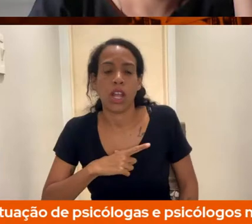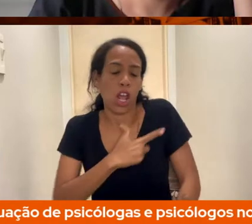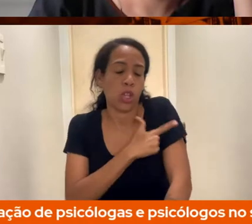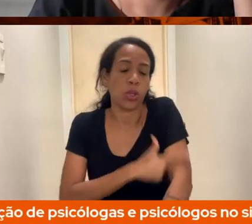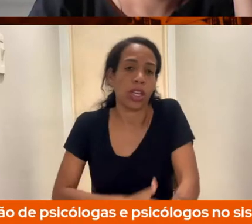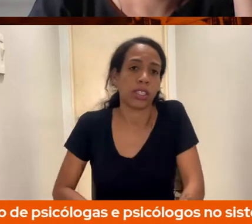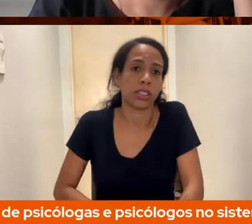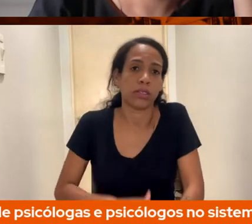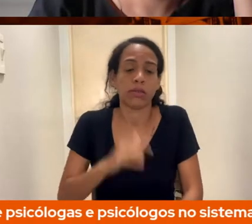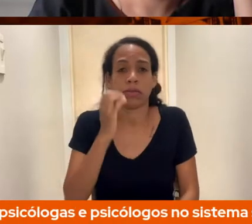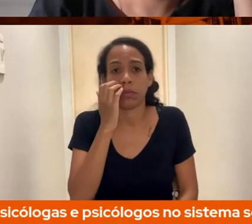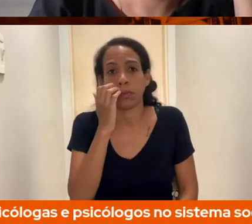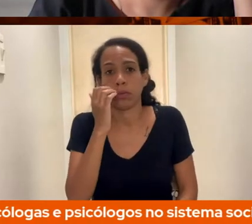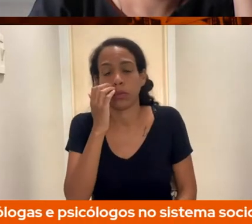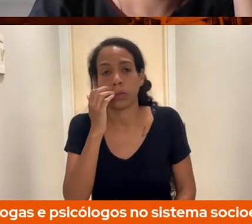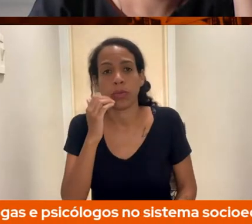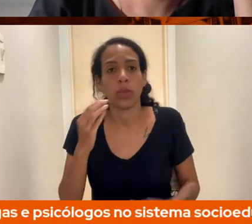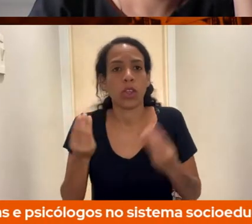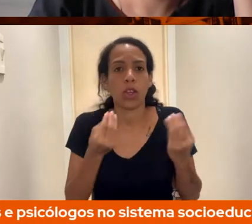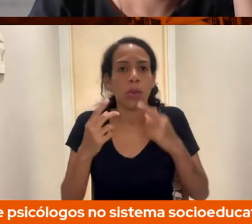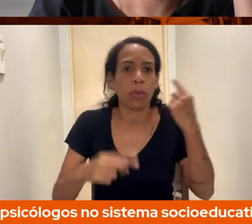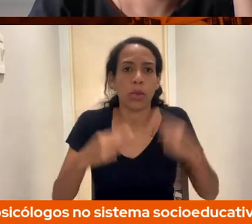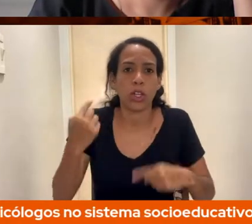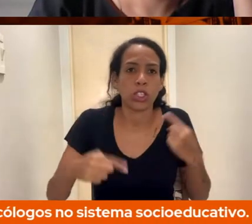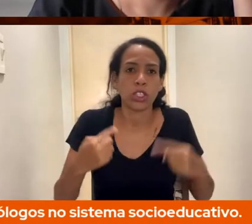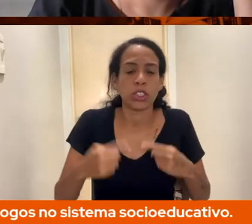na construção de um novo projeto político, né?